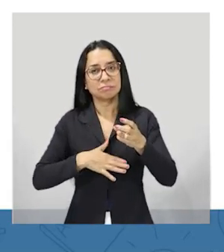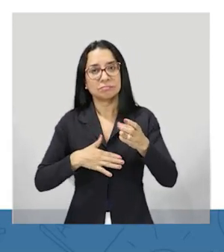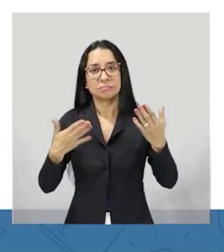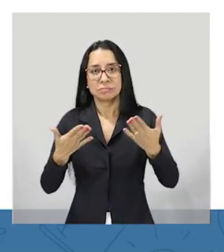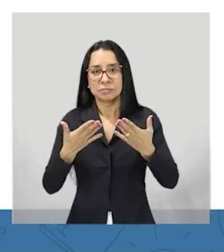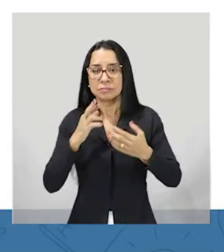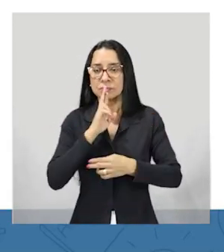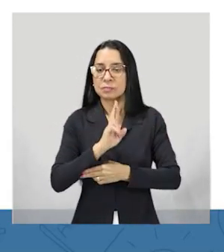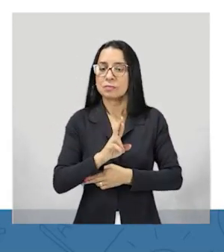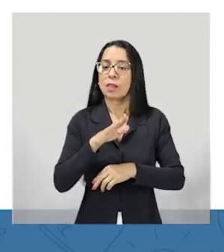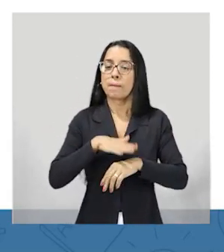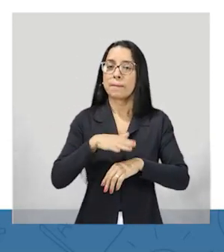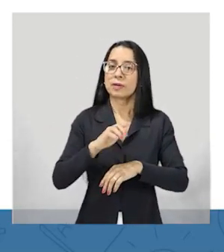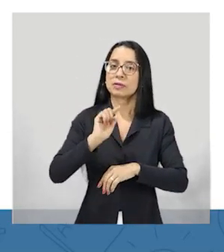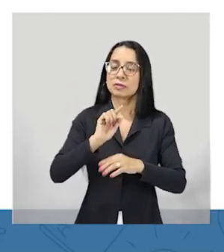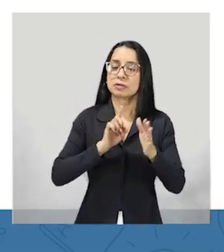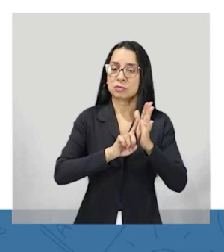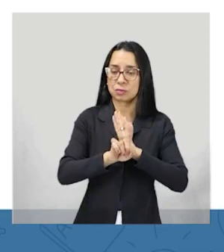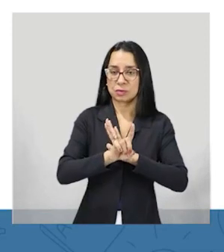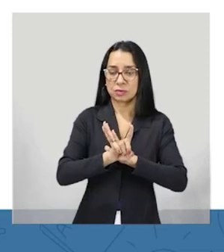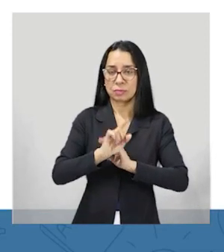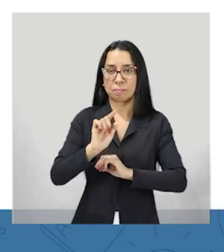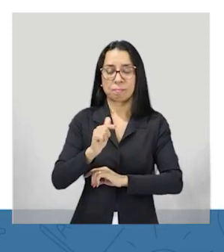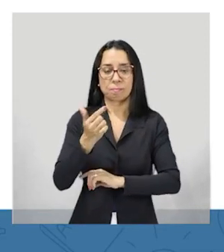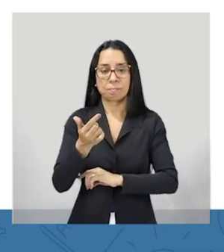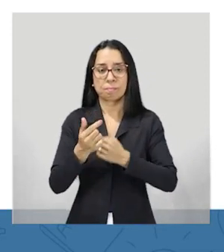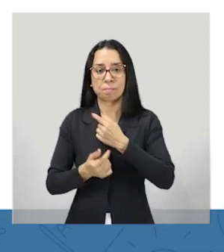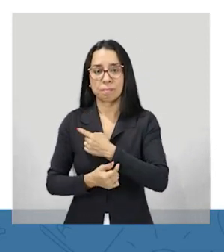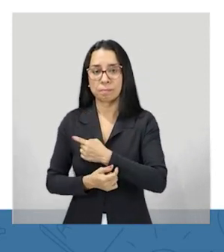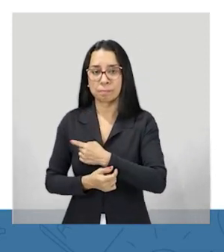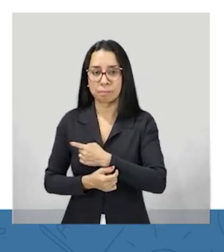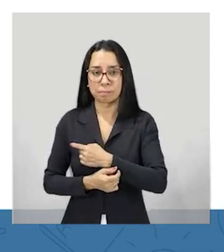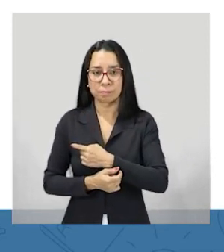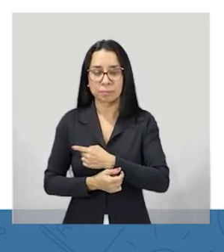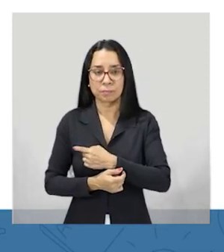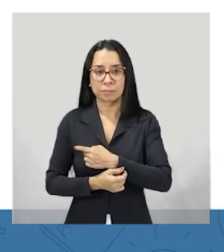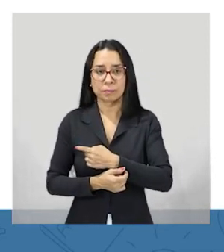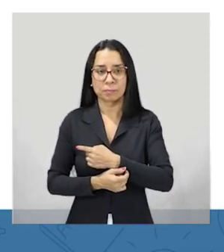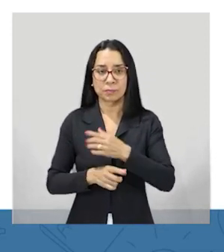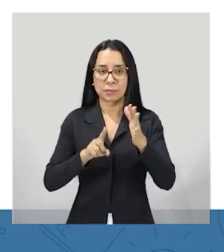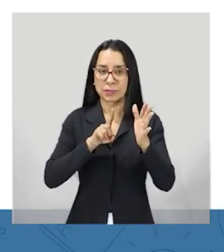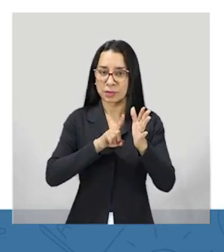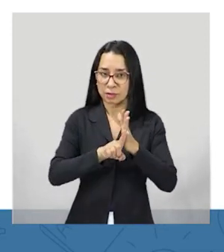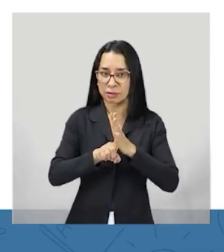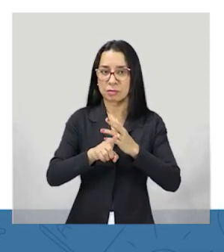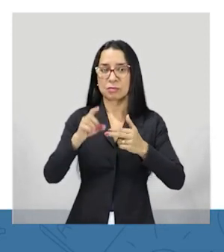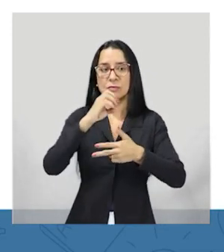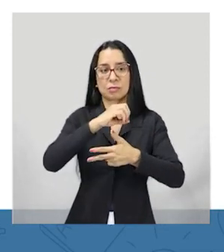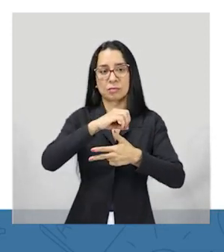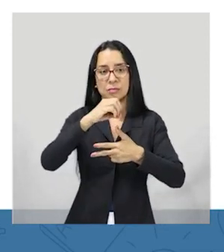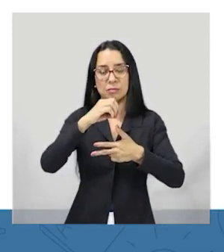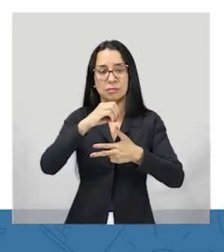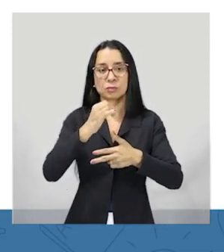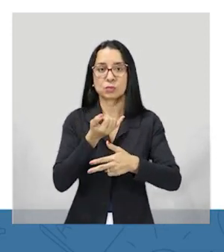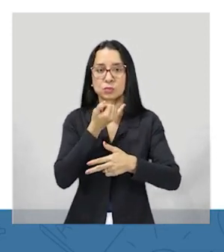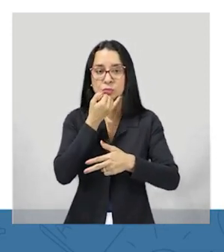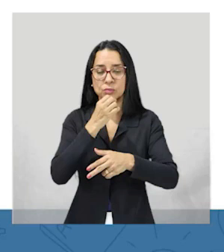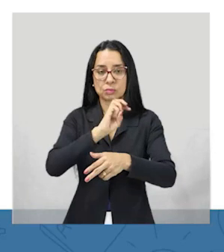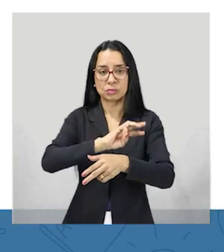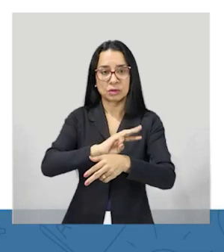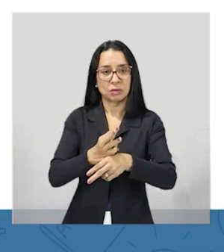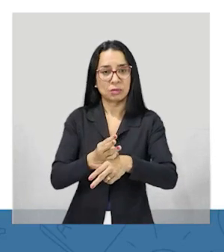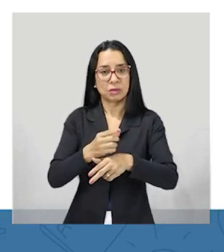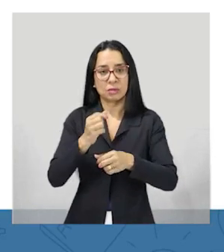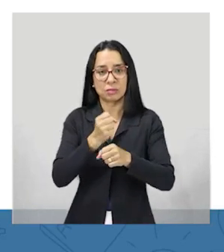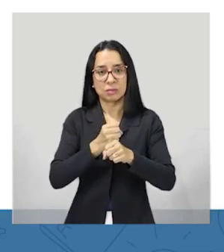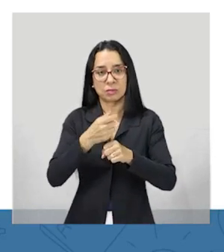Bora responder mais questões. Tem mais coisa legal aqui que tu precisa analisar. Vamos lá. Questão da UEMA, 2020. Falando que essas